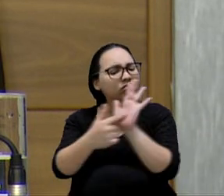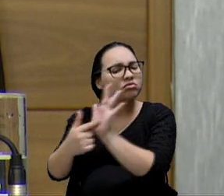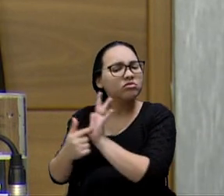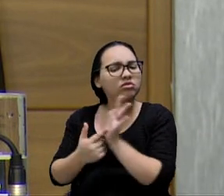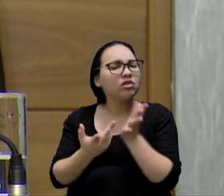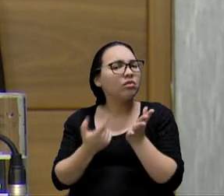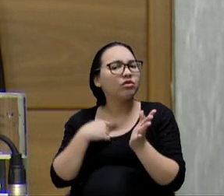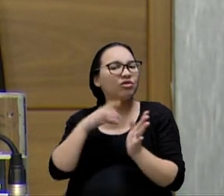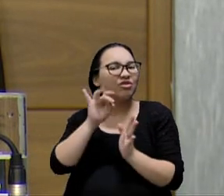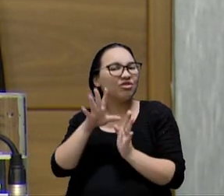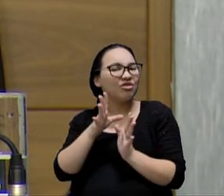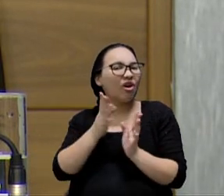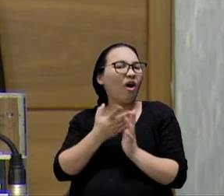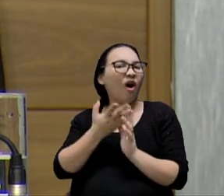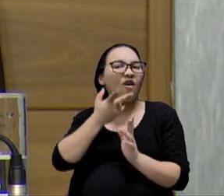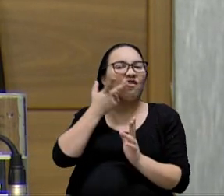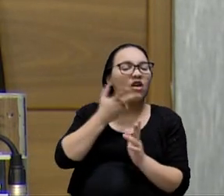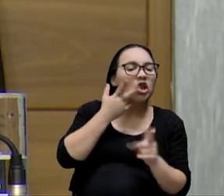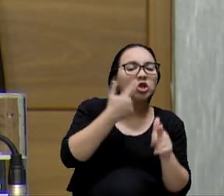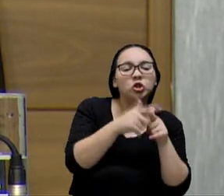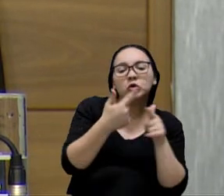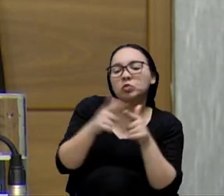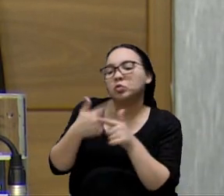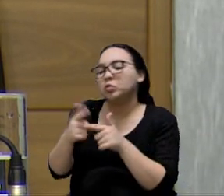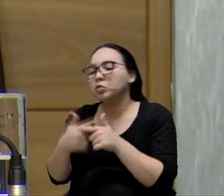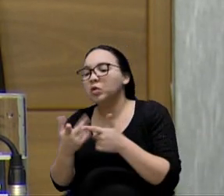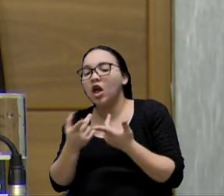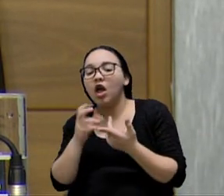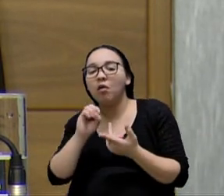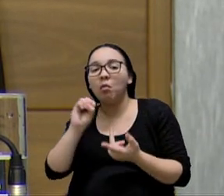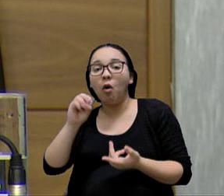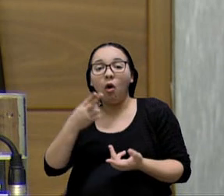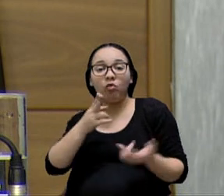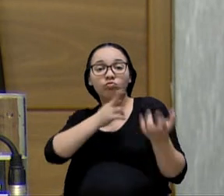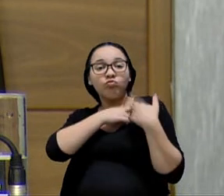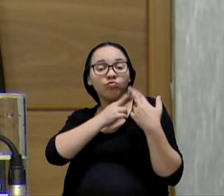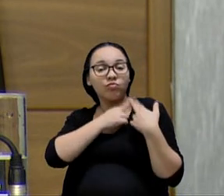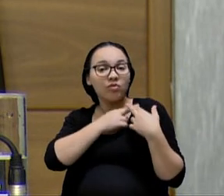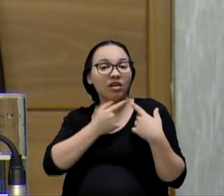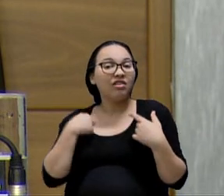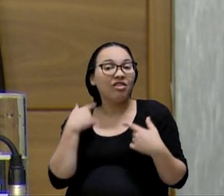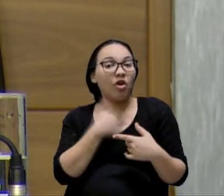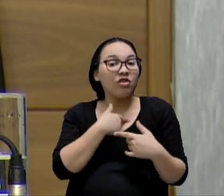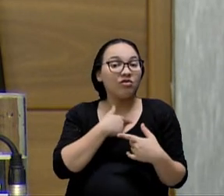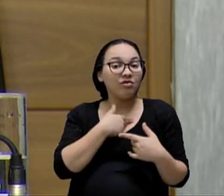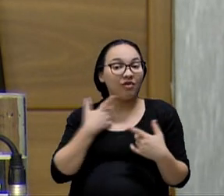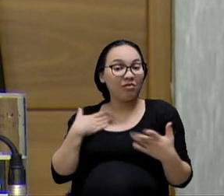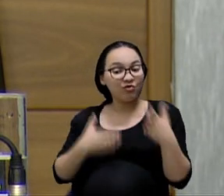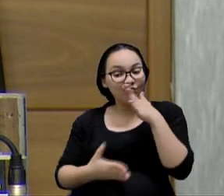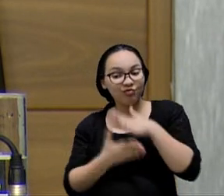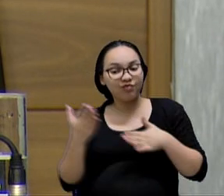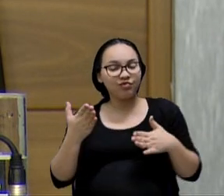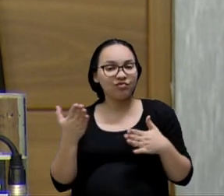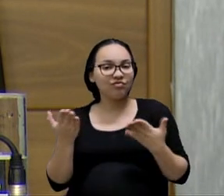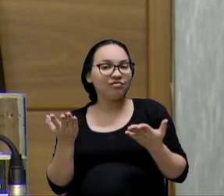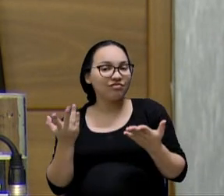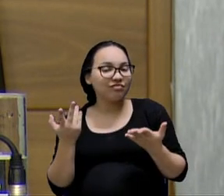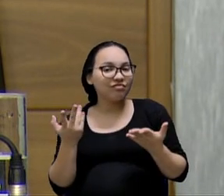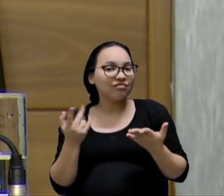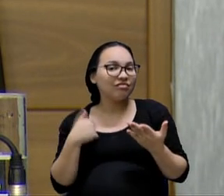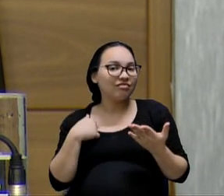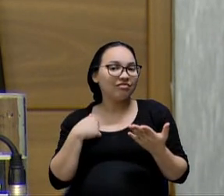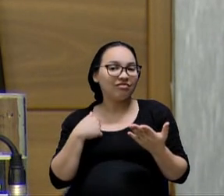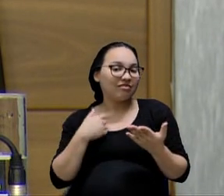da terceirização dos problemas e das responsabilidades é que iremos escapar desta